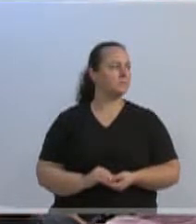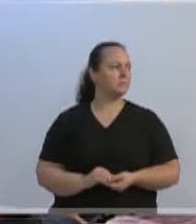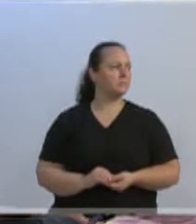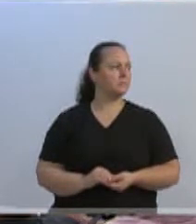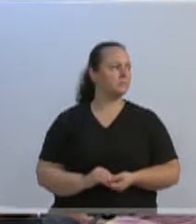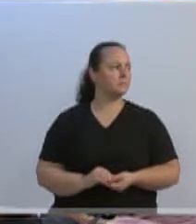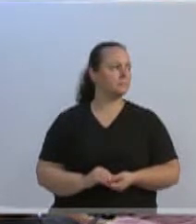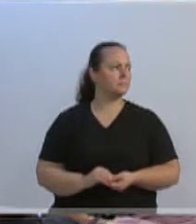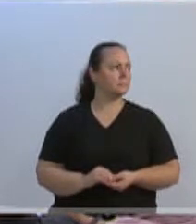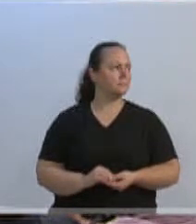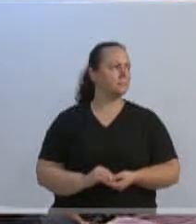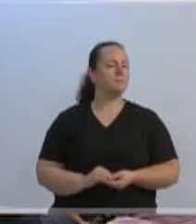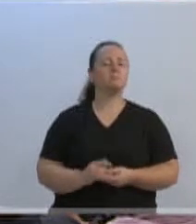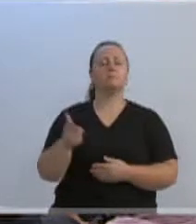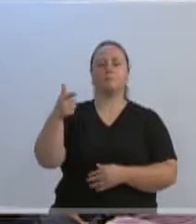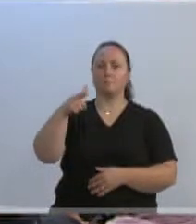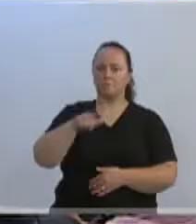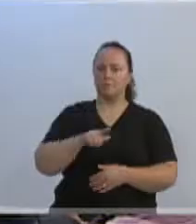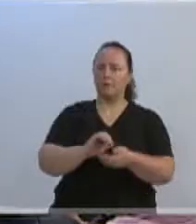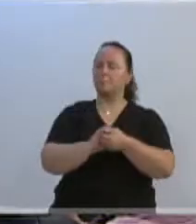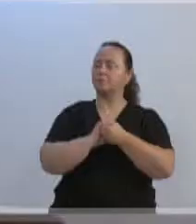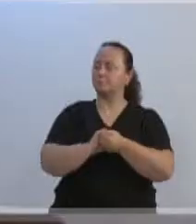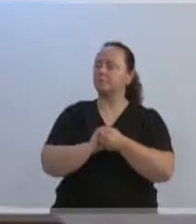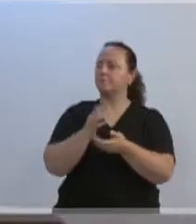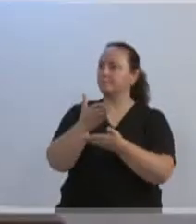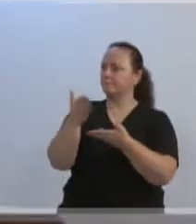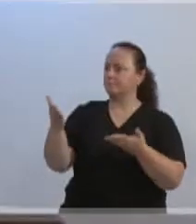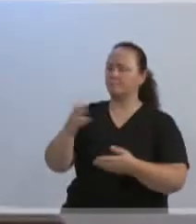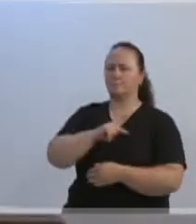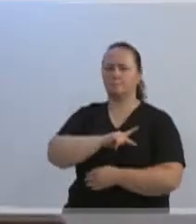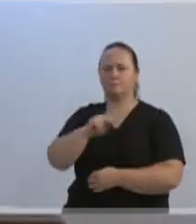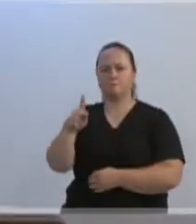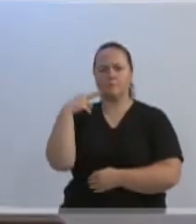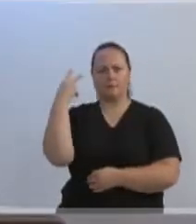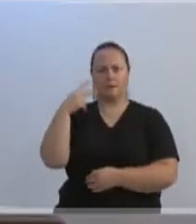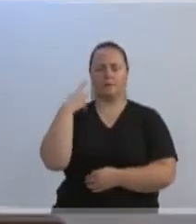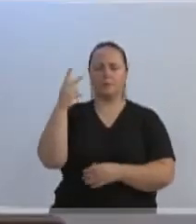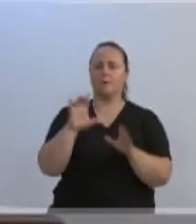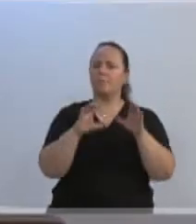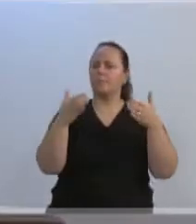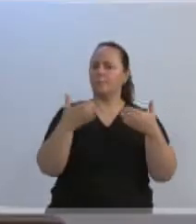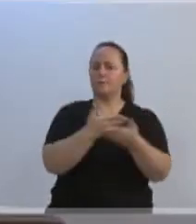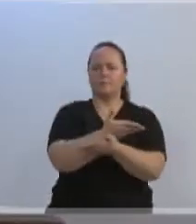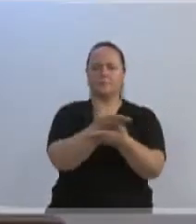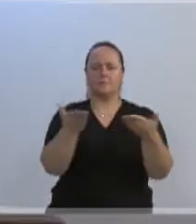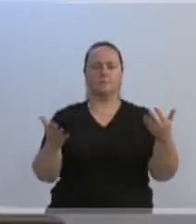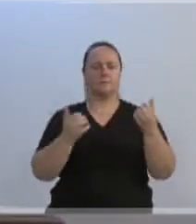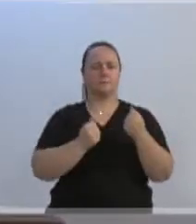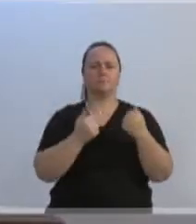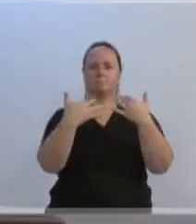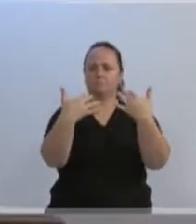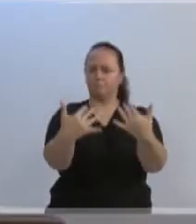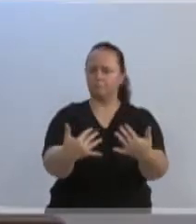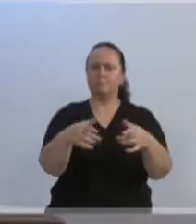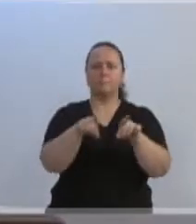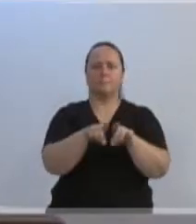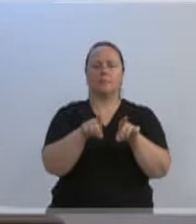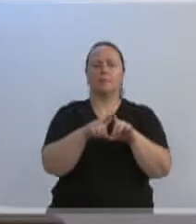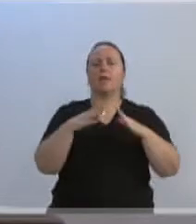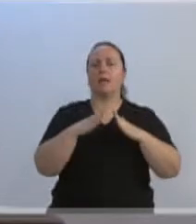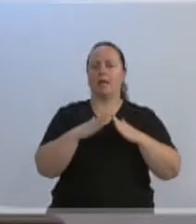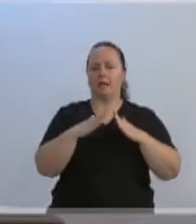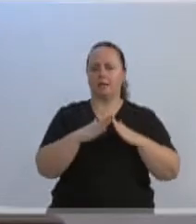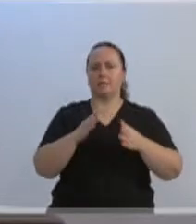mais uma vez meus cumprimentos ao seu presidente os vereadores como dados acompanham no plenário e também em vossos